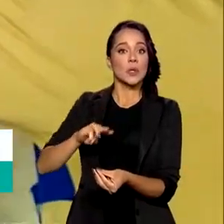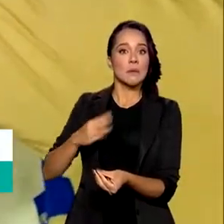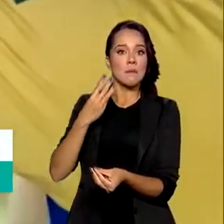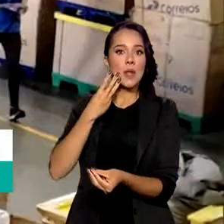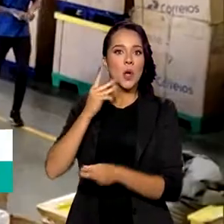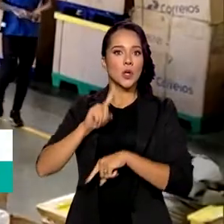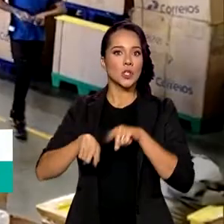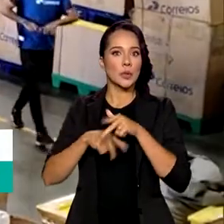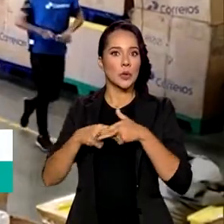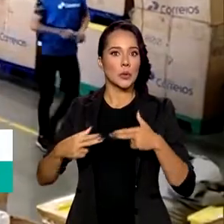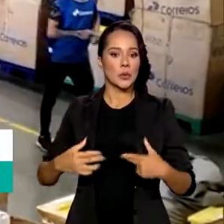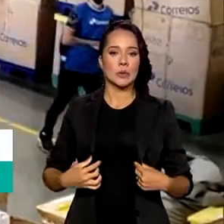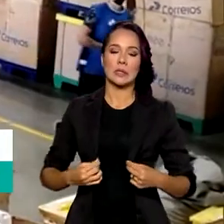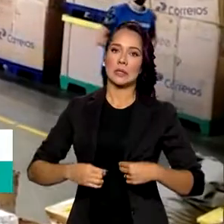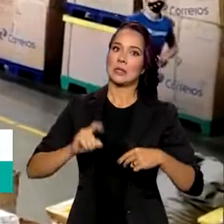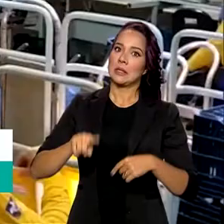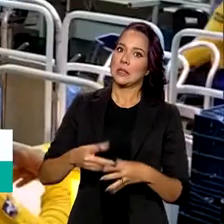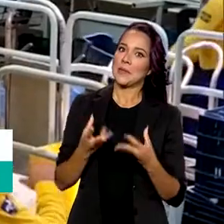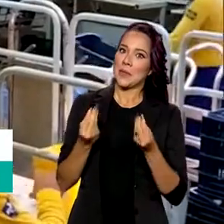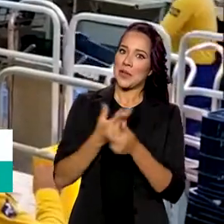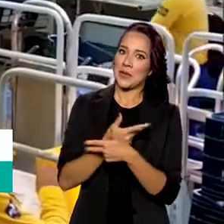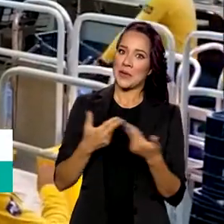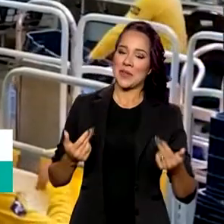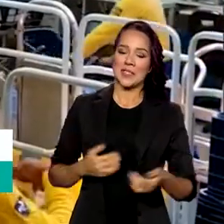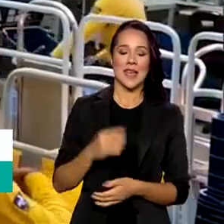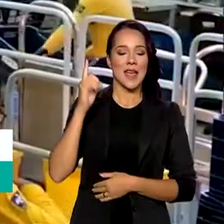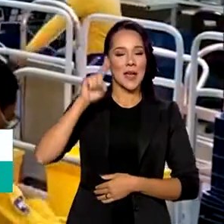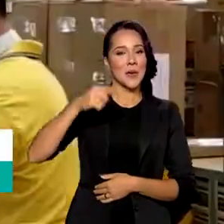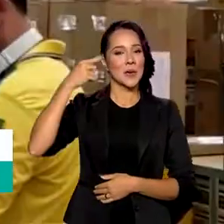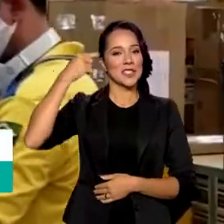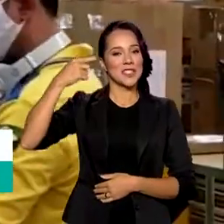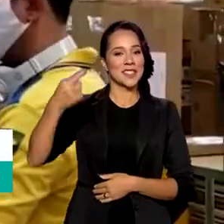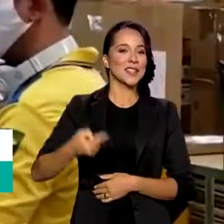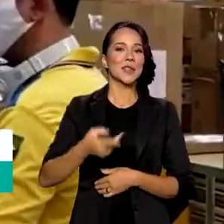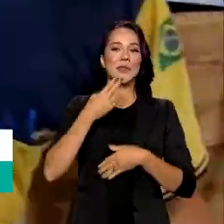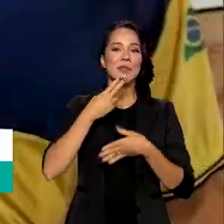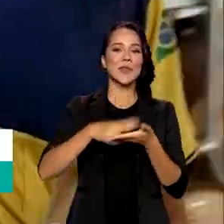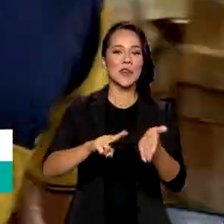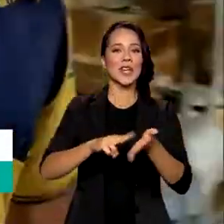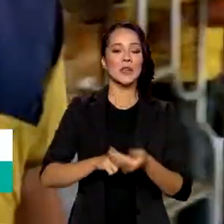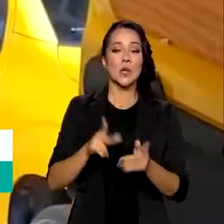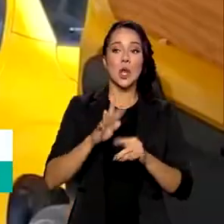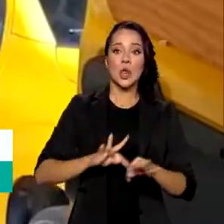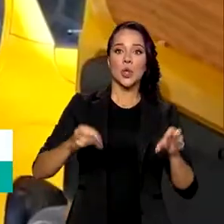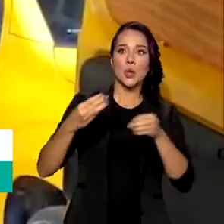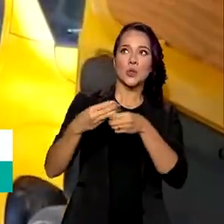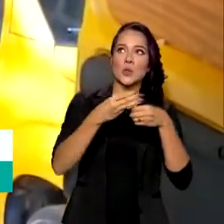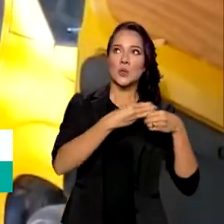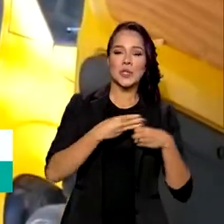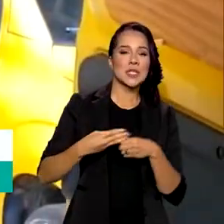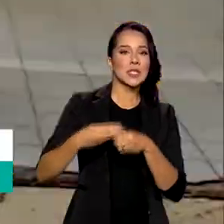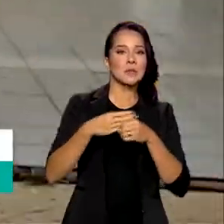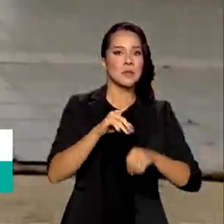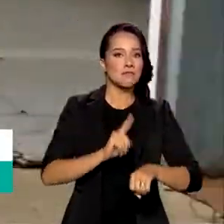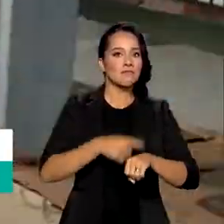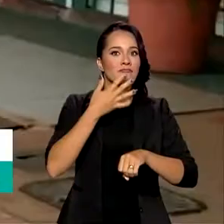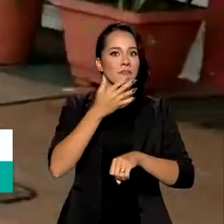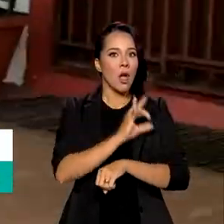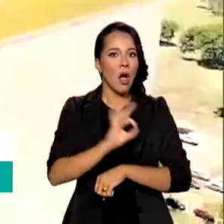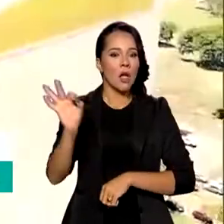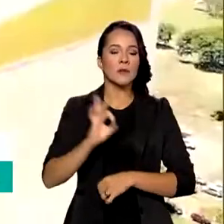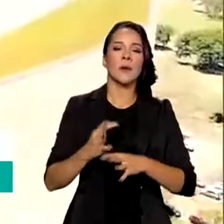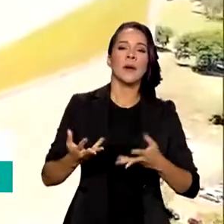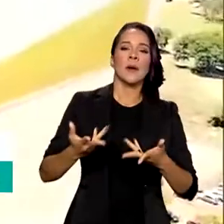objeto é muita coisa é muita coisa então é o dia-a-dia dos Correios fazer isso Ligar todos os municípios em tempo ótimo